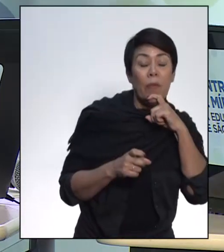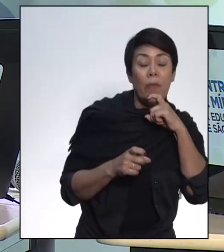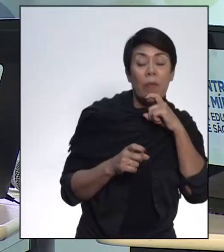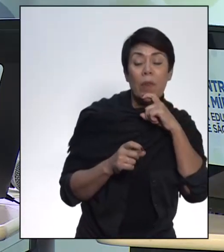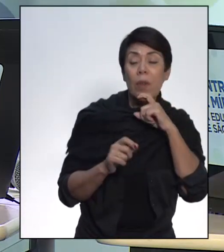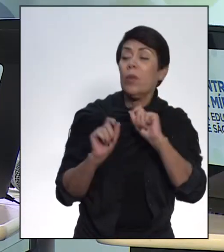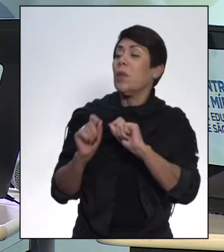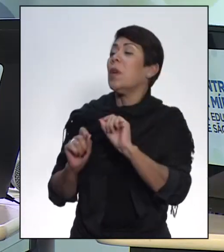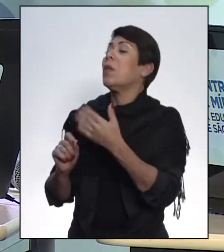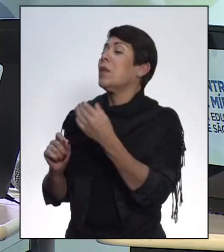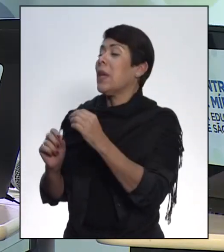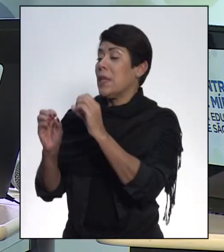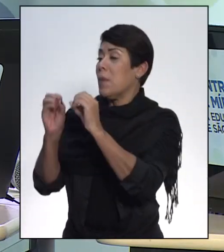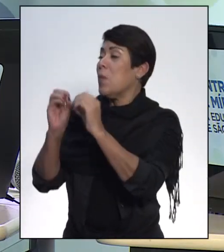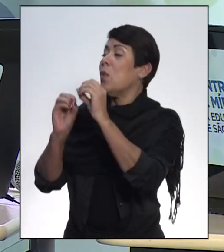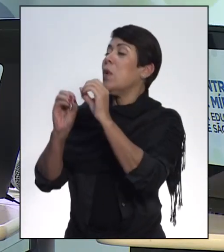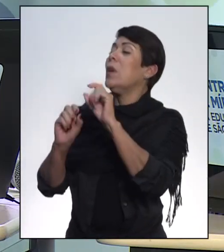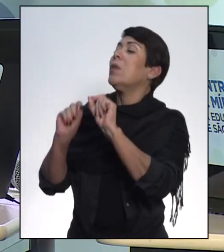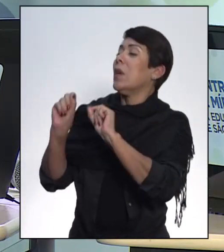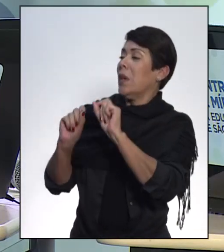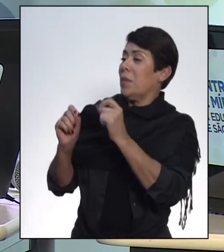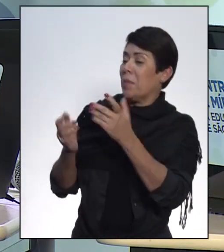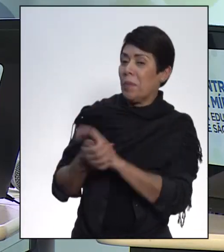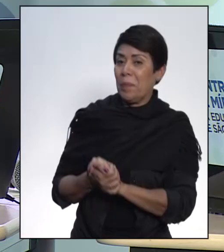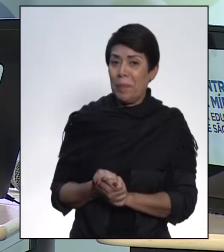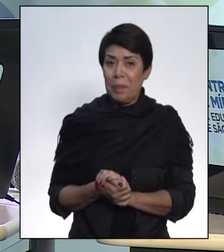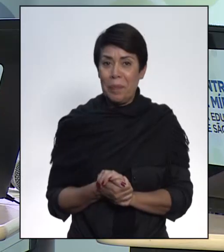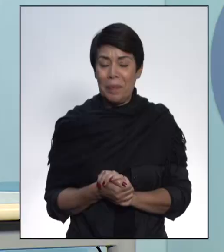acontecer com a minha quantidade de bolhas?